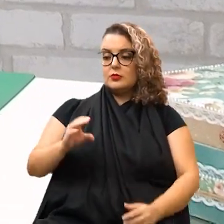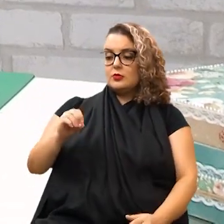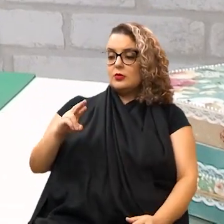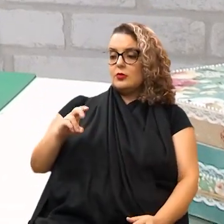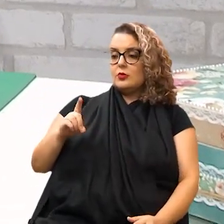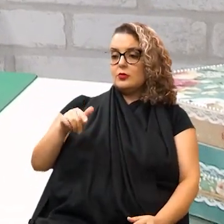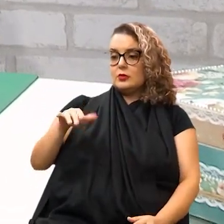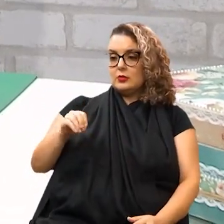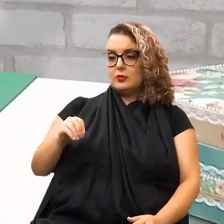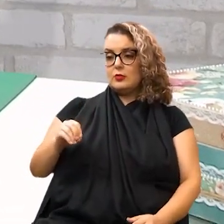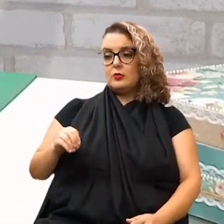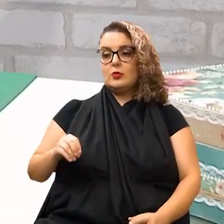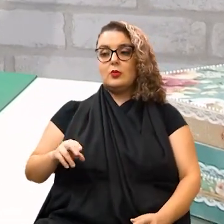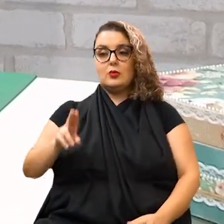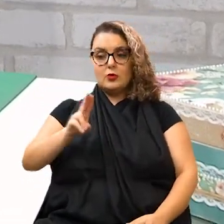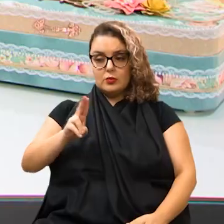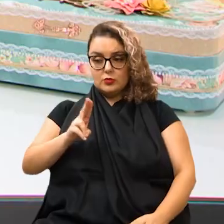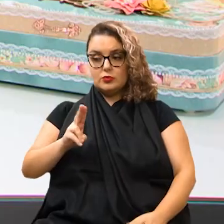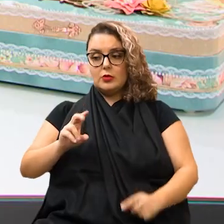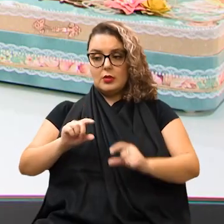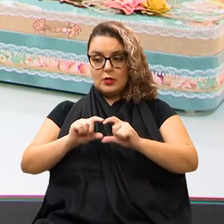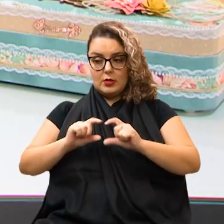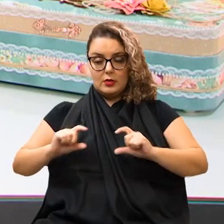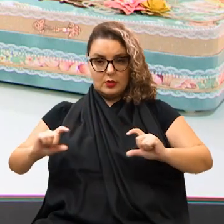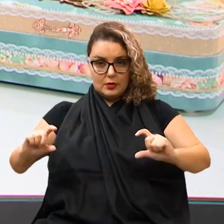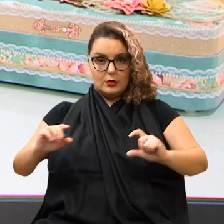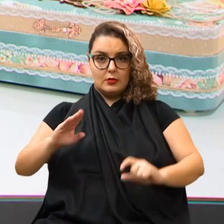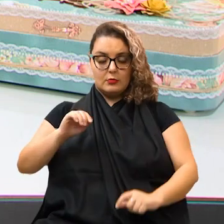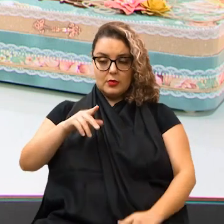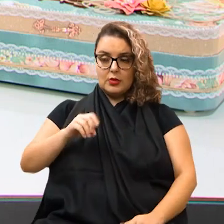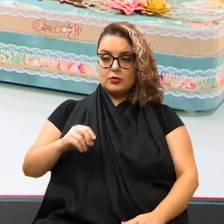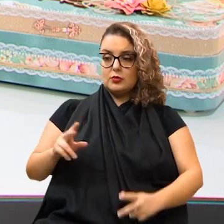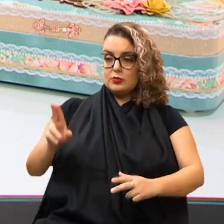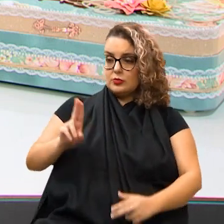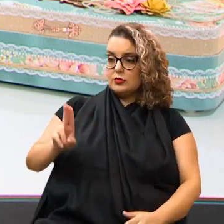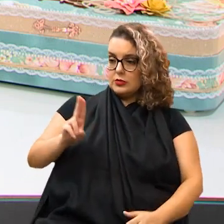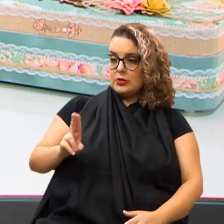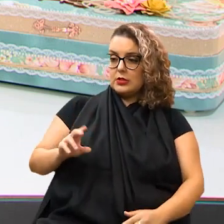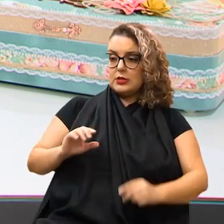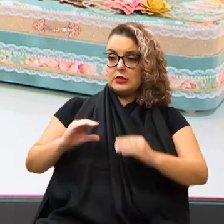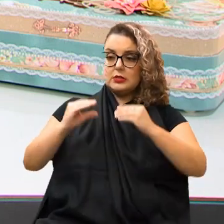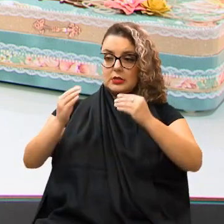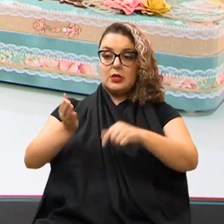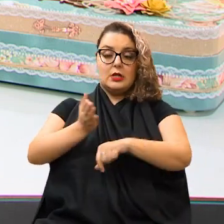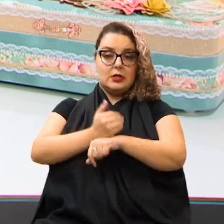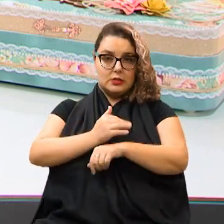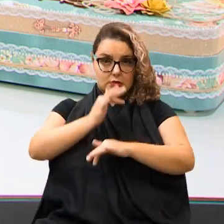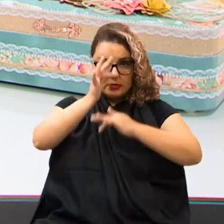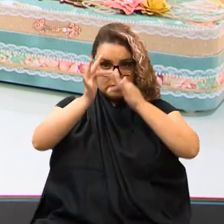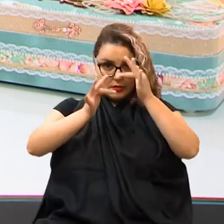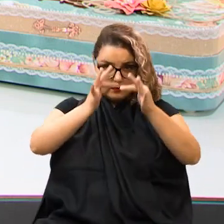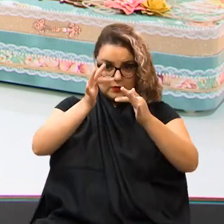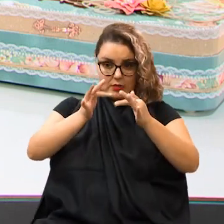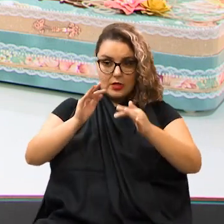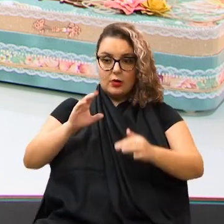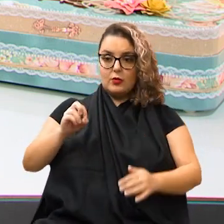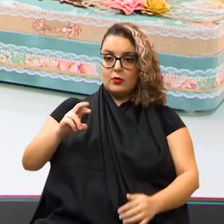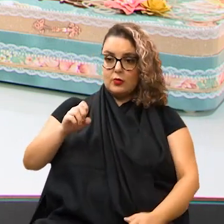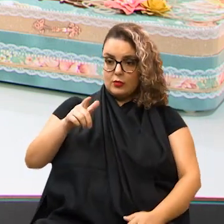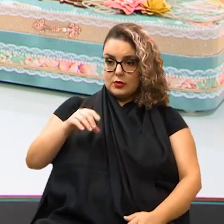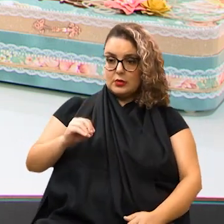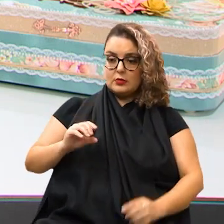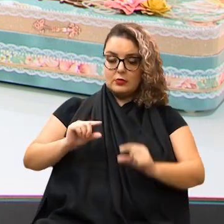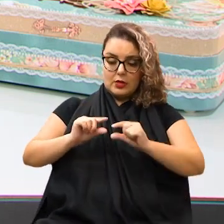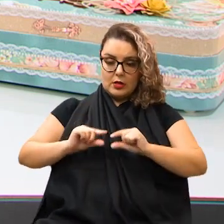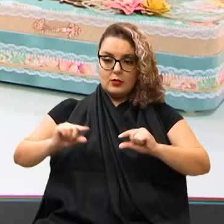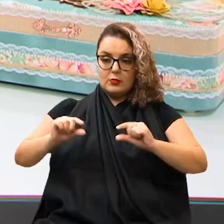cordões. O mesmo cordão que eu usei embaixo, eu vou usar aqui em cima. Então, antes de vir as flores, vem os cordões embaixo. Isso,